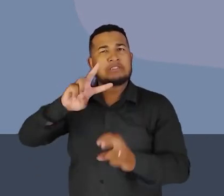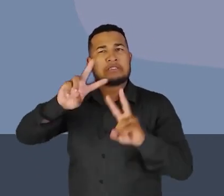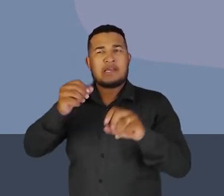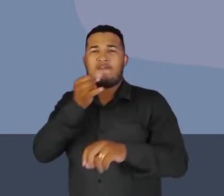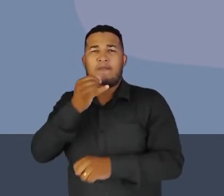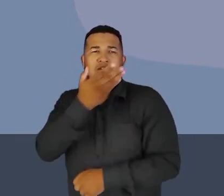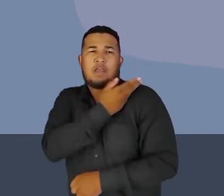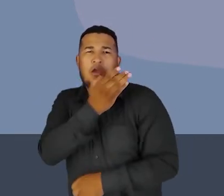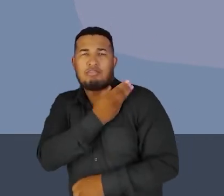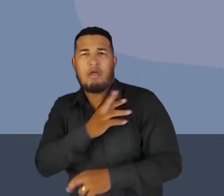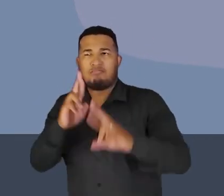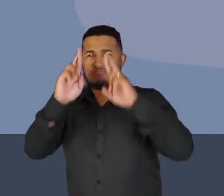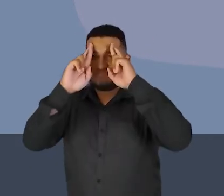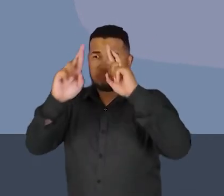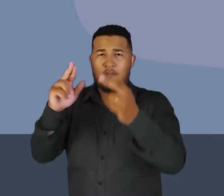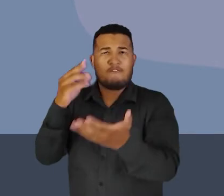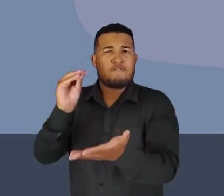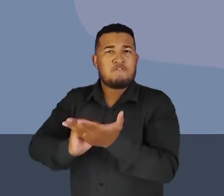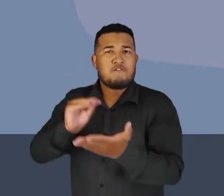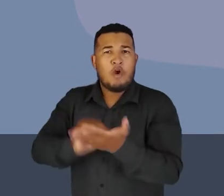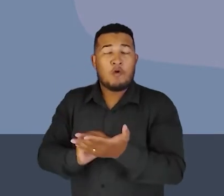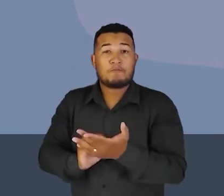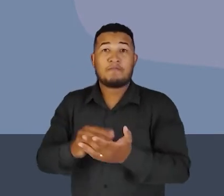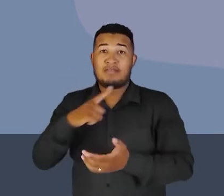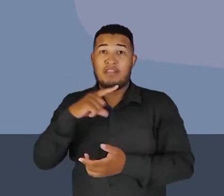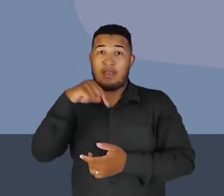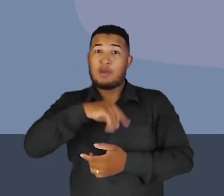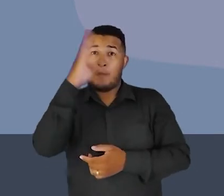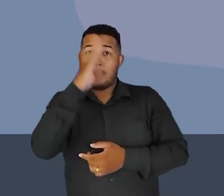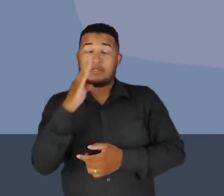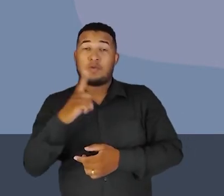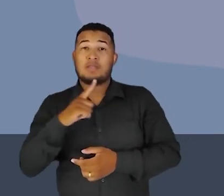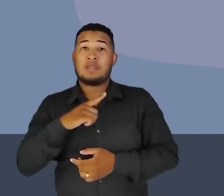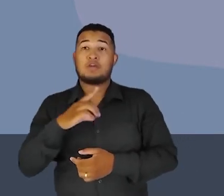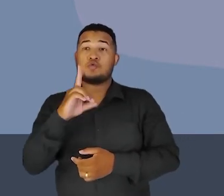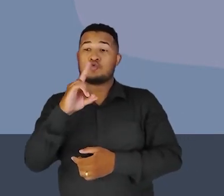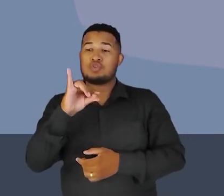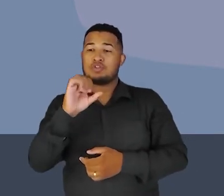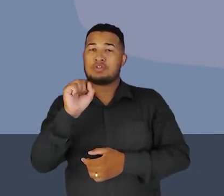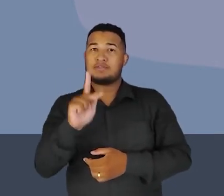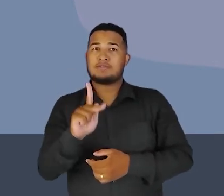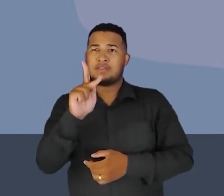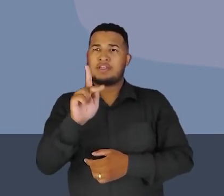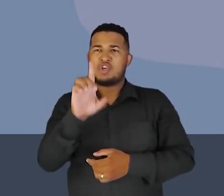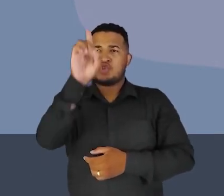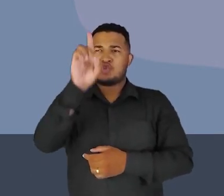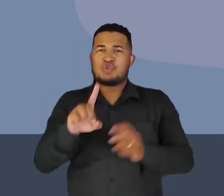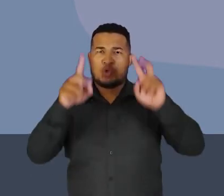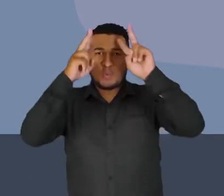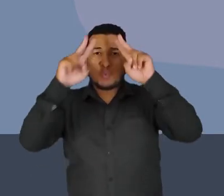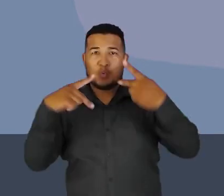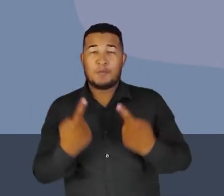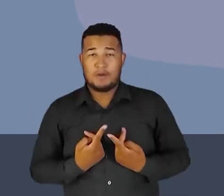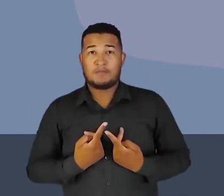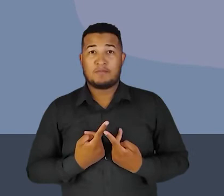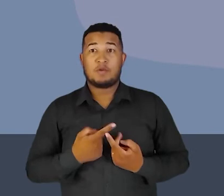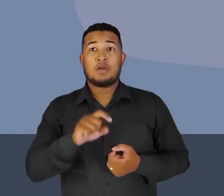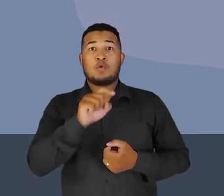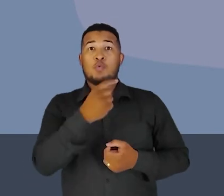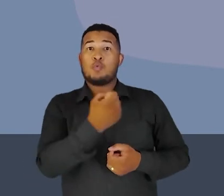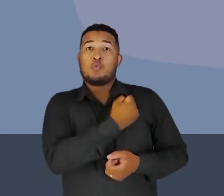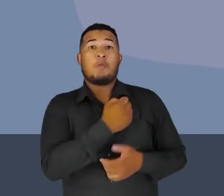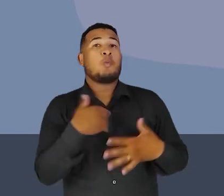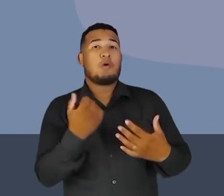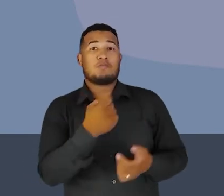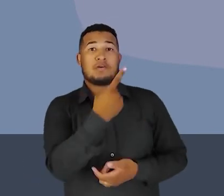discriminação, de falta de respeito, temos aqui no Brasil o Disque Direitos Humanos, Disque 100, que é um